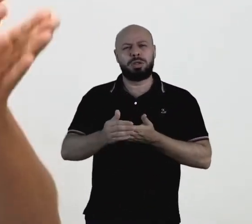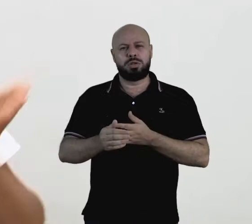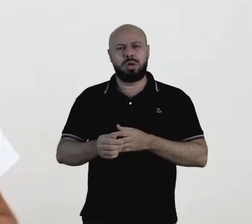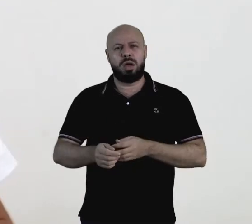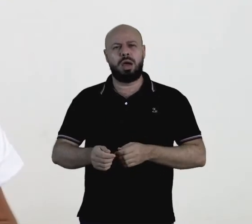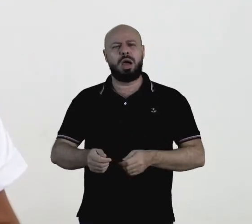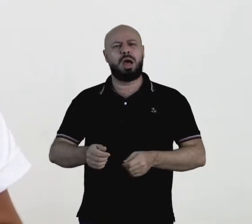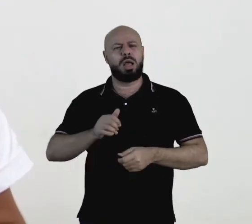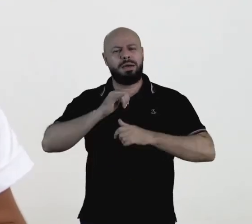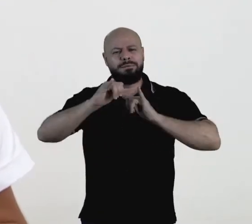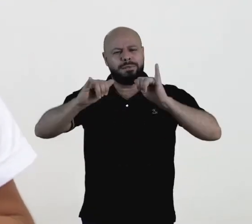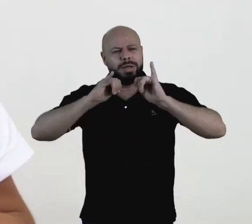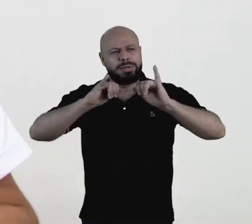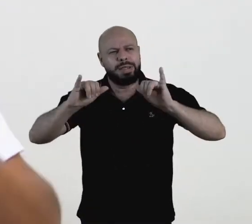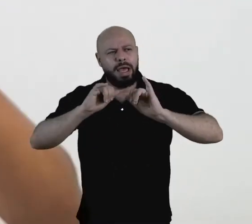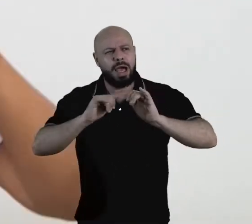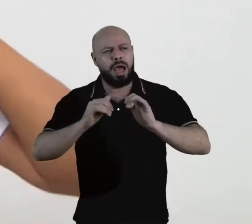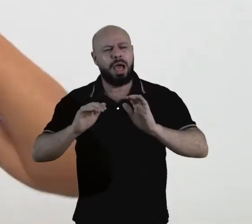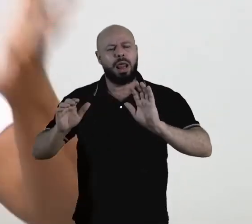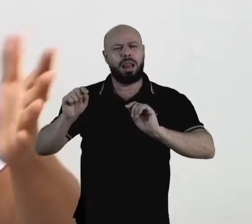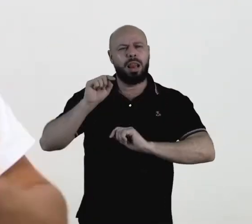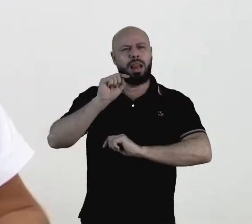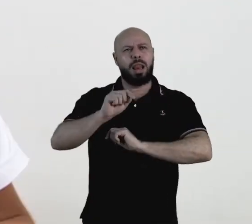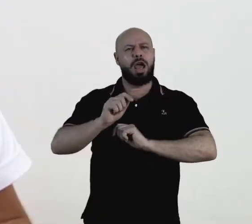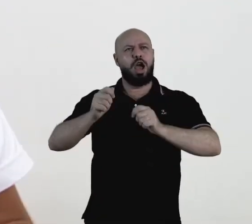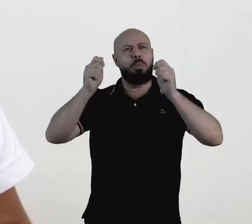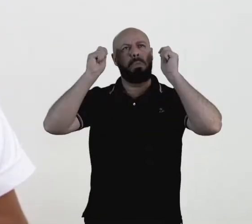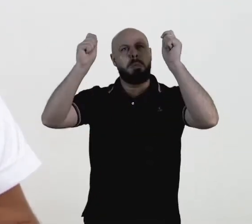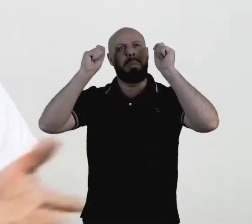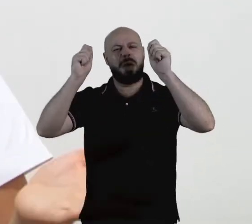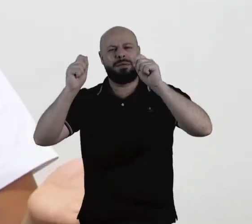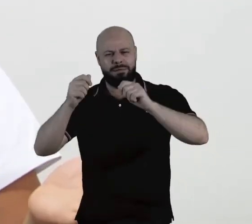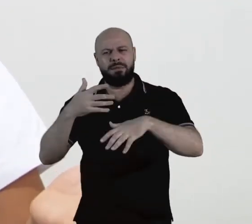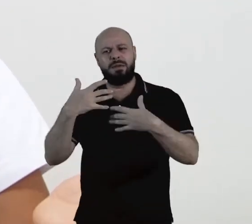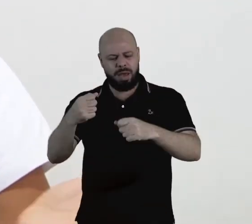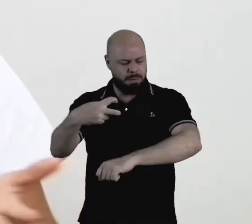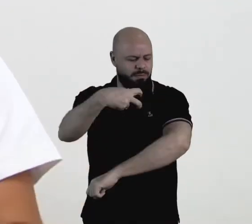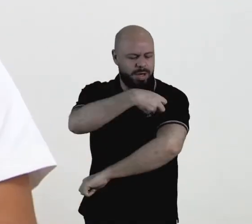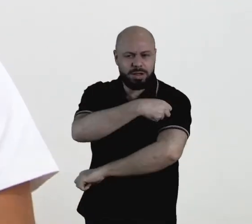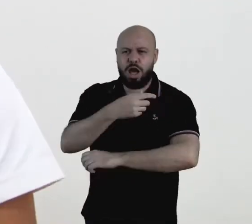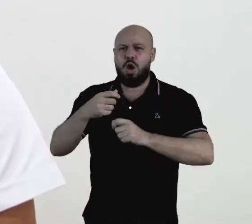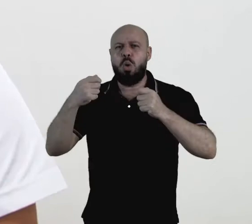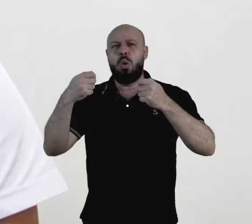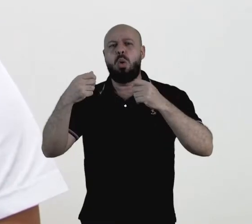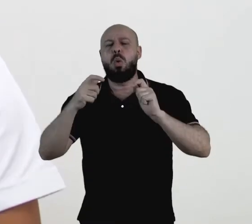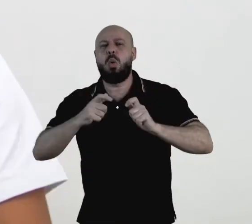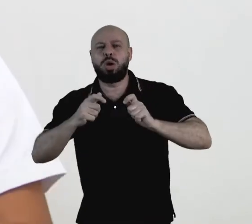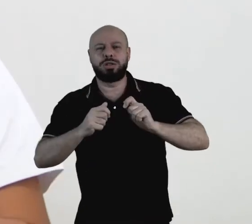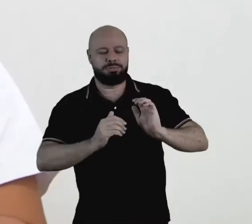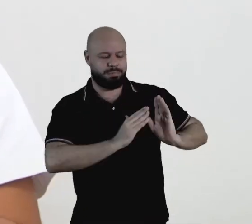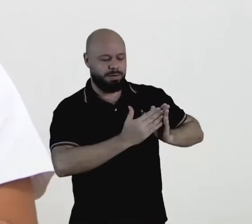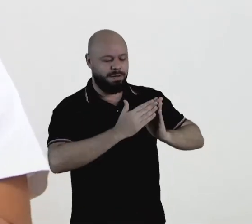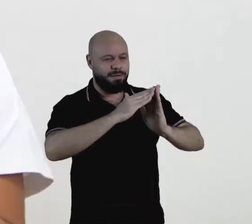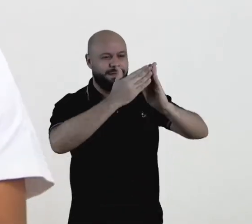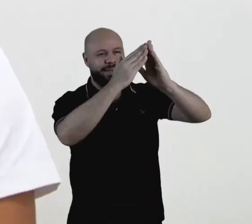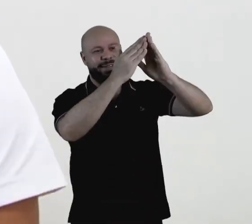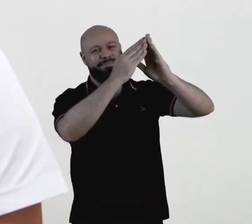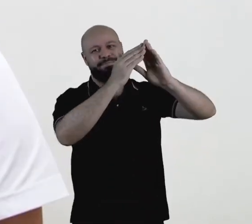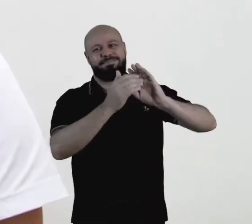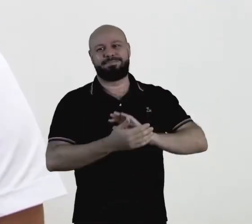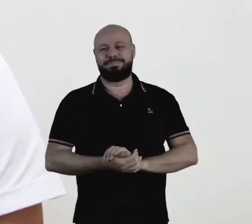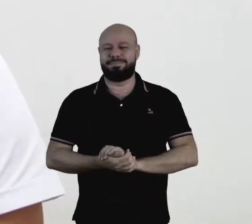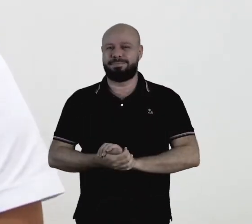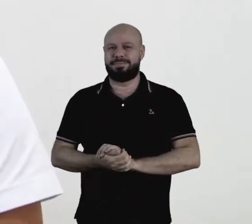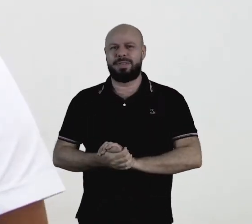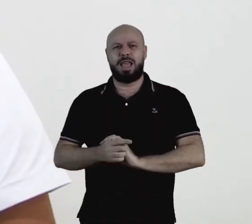nos cortiços, começou lá nas comunidades. O povo não tinha orientação. O povo não sabia para que